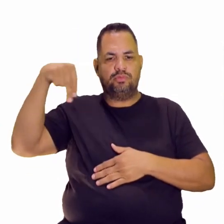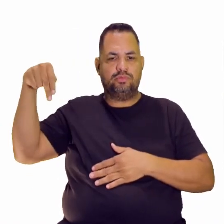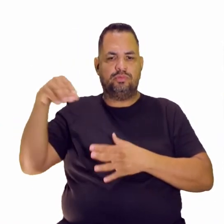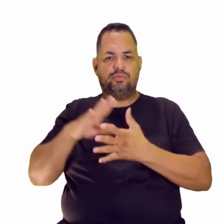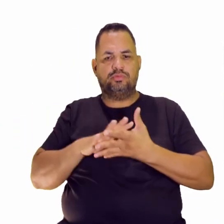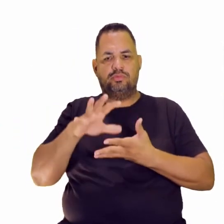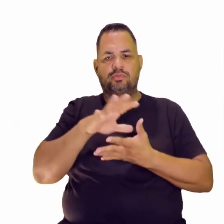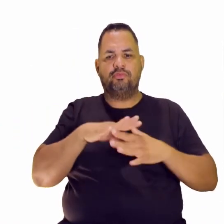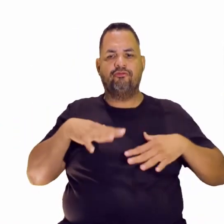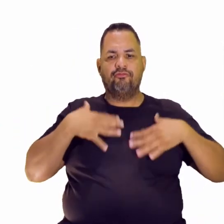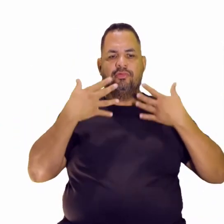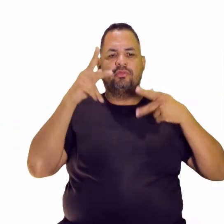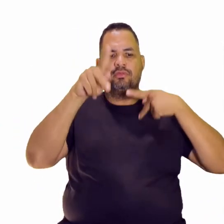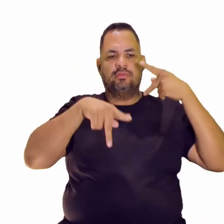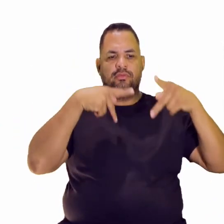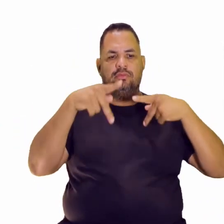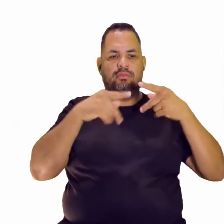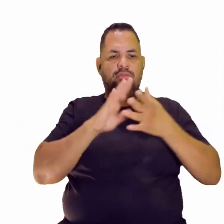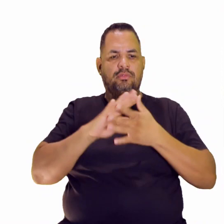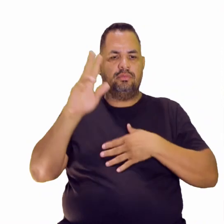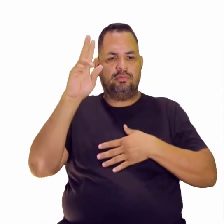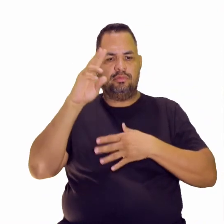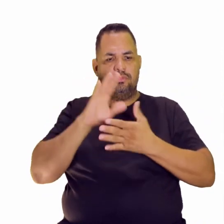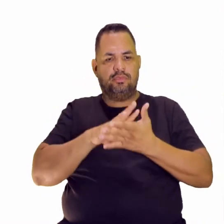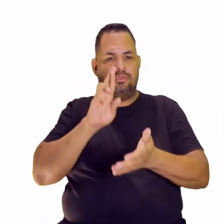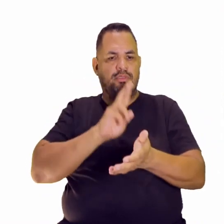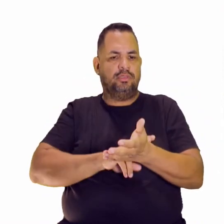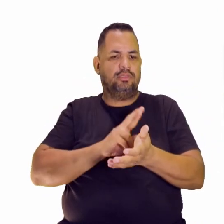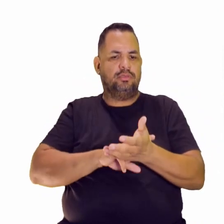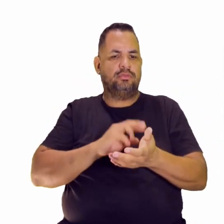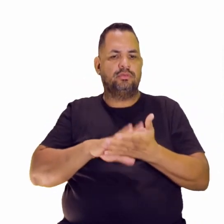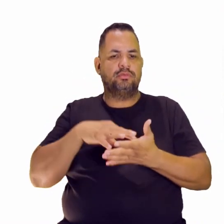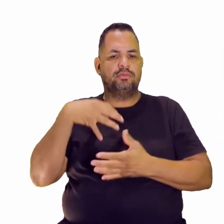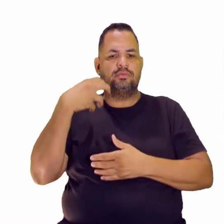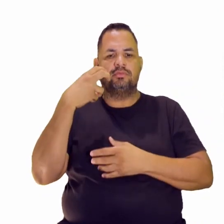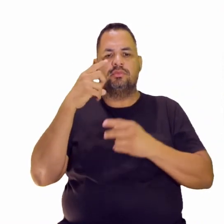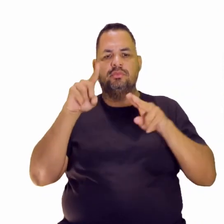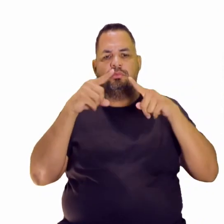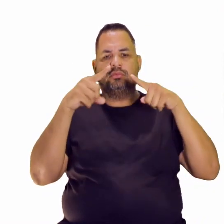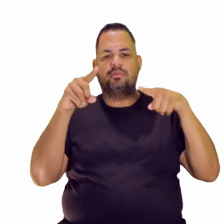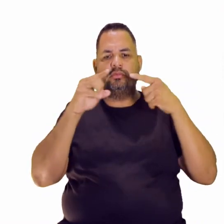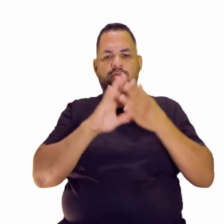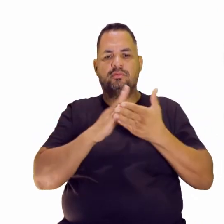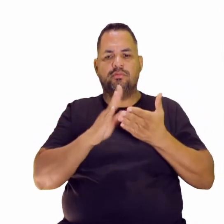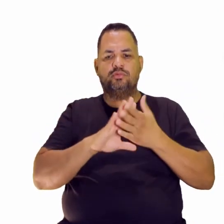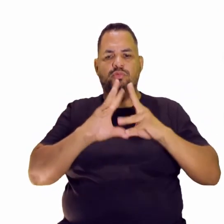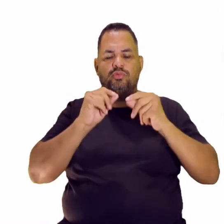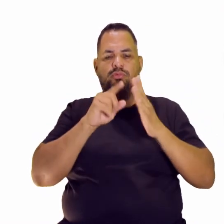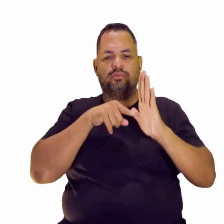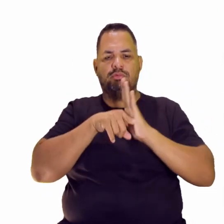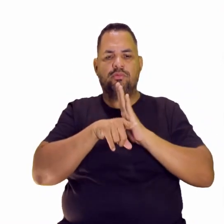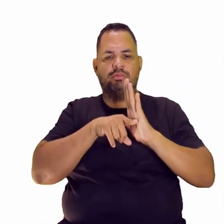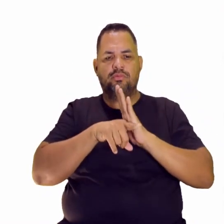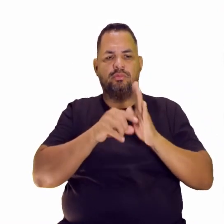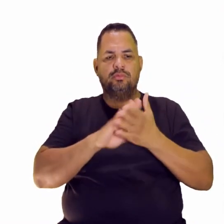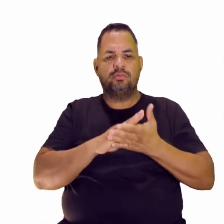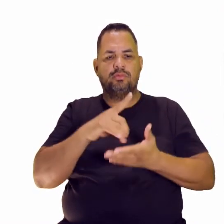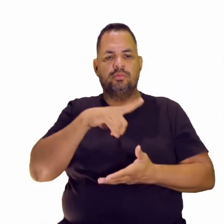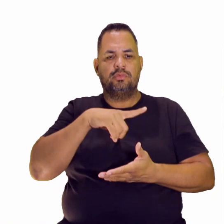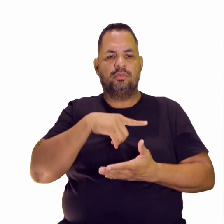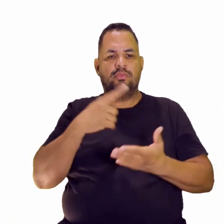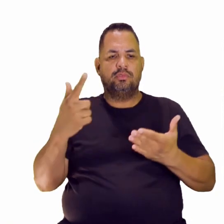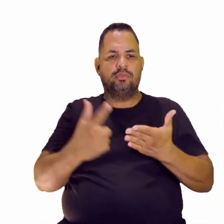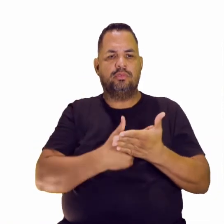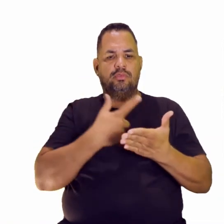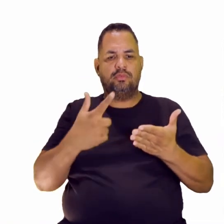festas populares, lendas, ritmos, canções, modinhas. Todas essas pesquisas renderam obras como